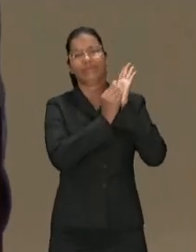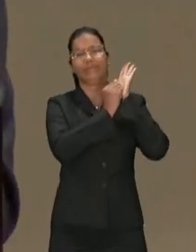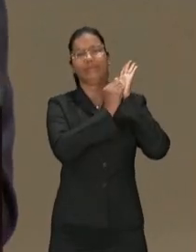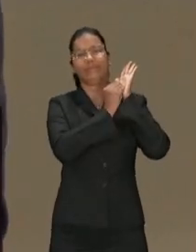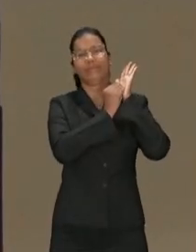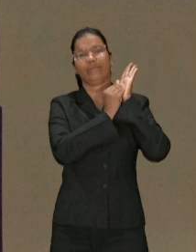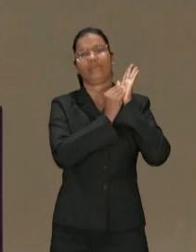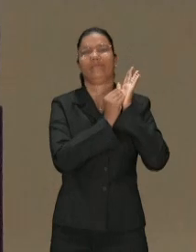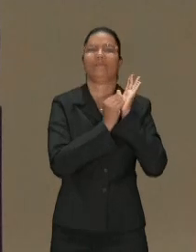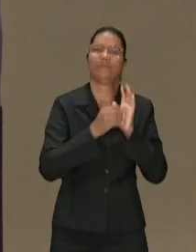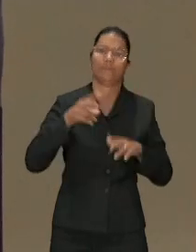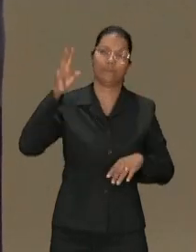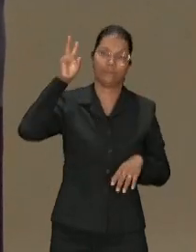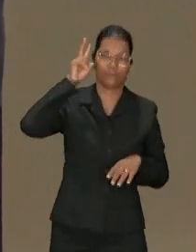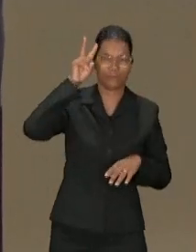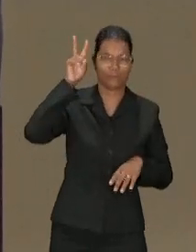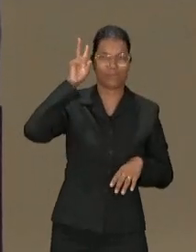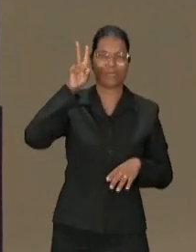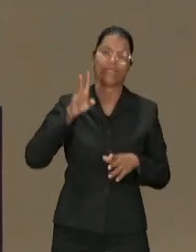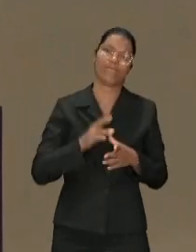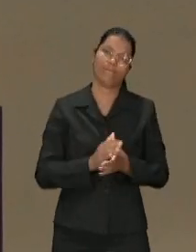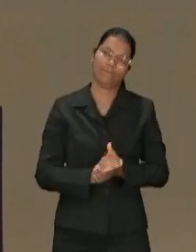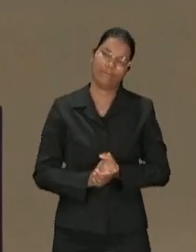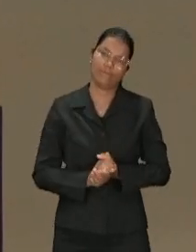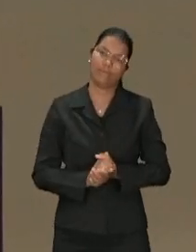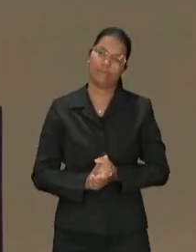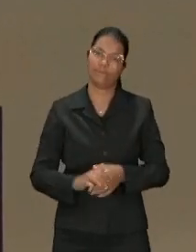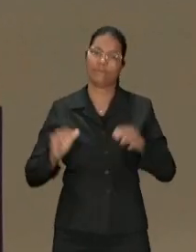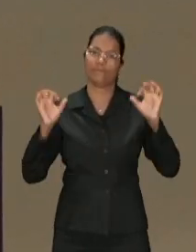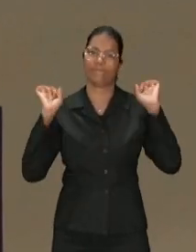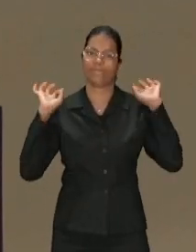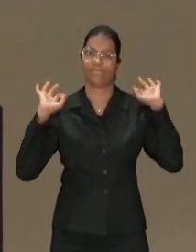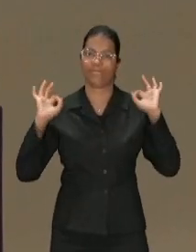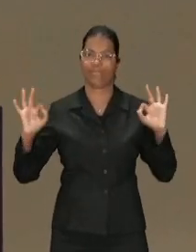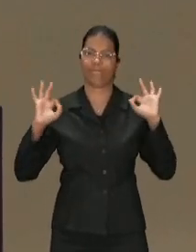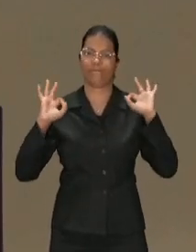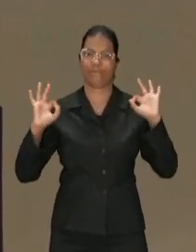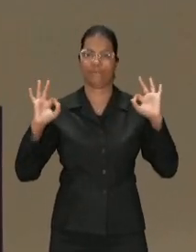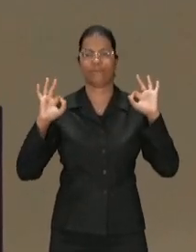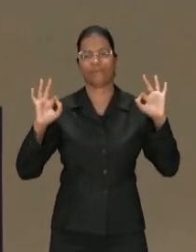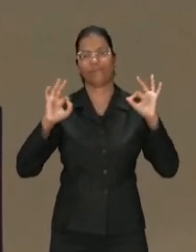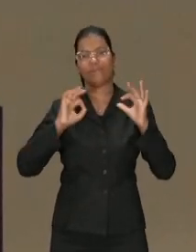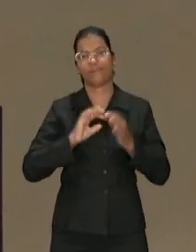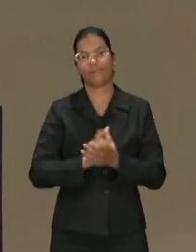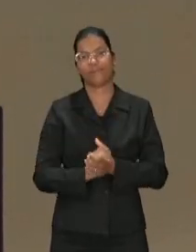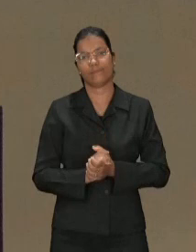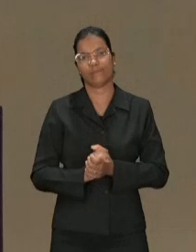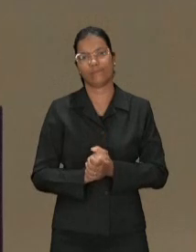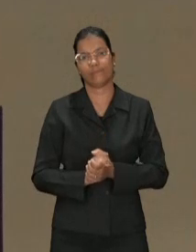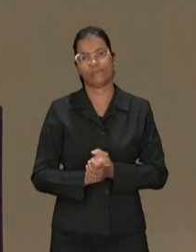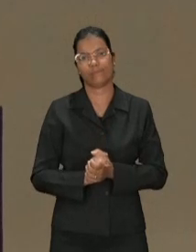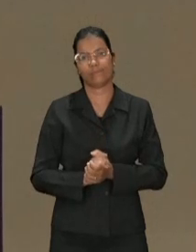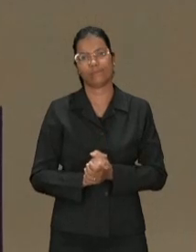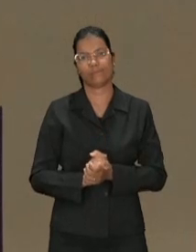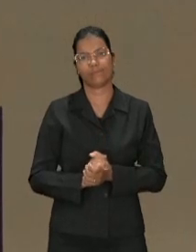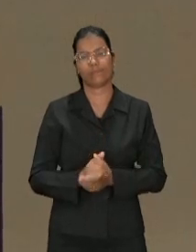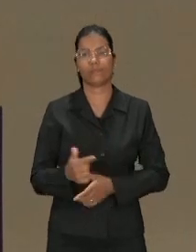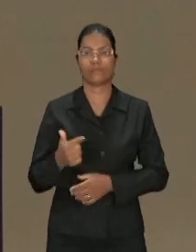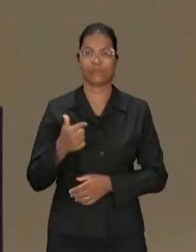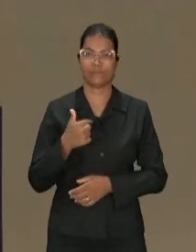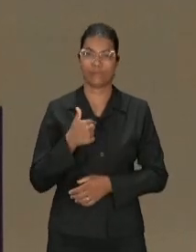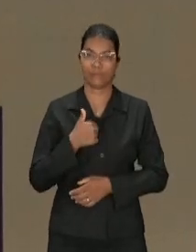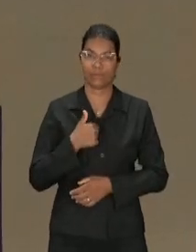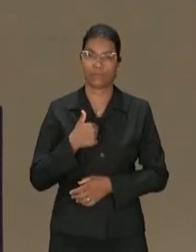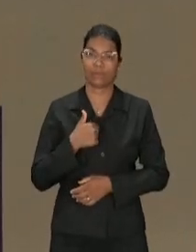história, especialmente por ser decorrente do meu